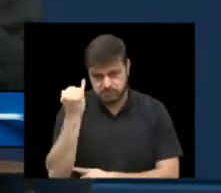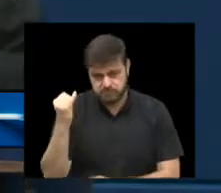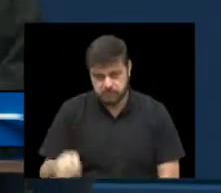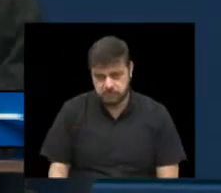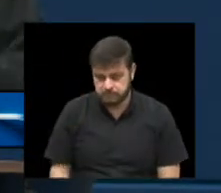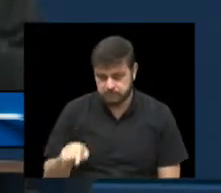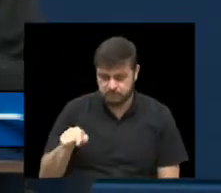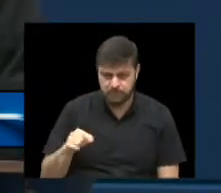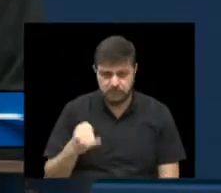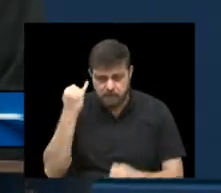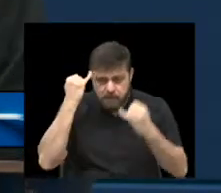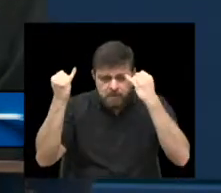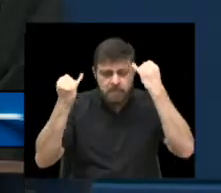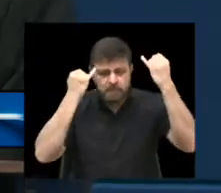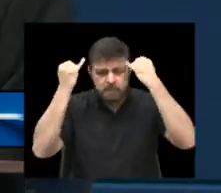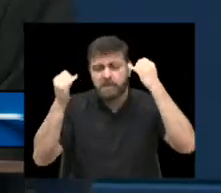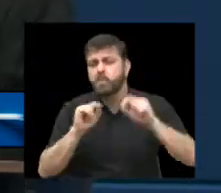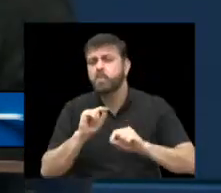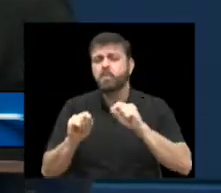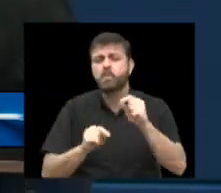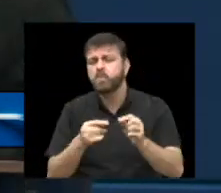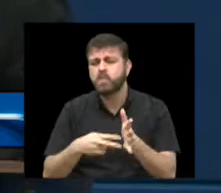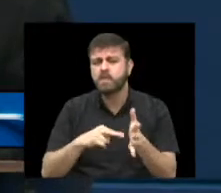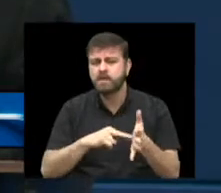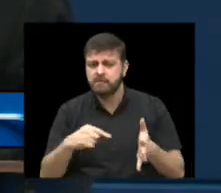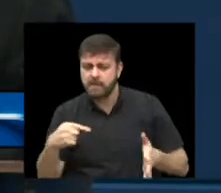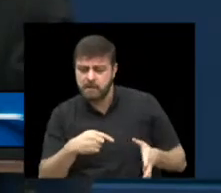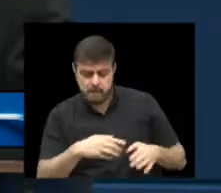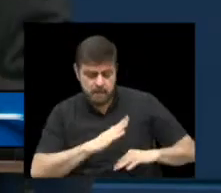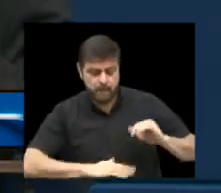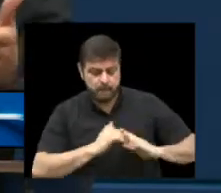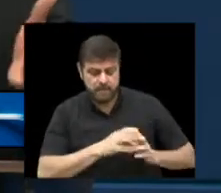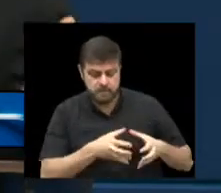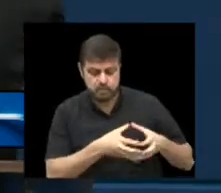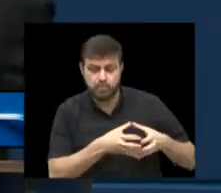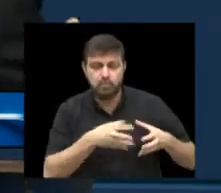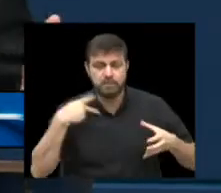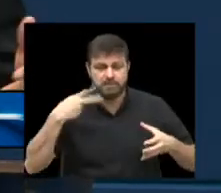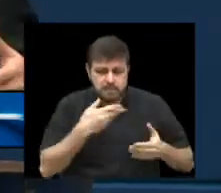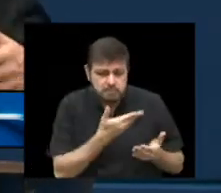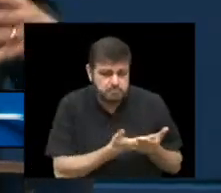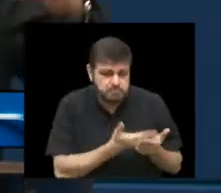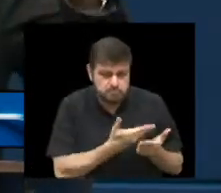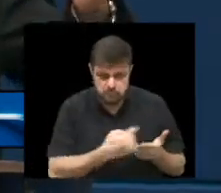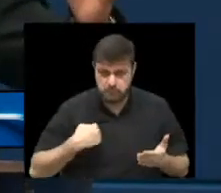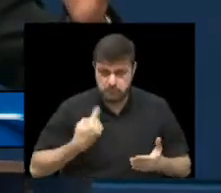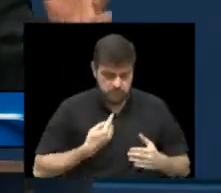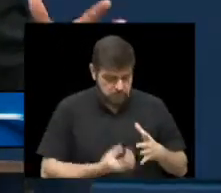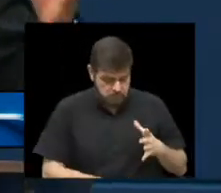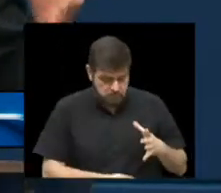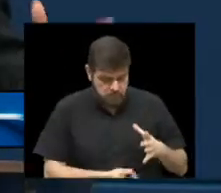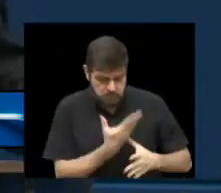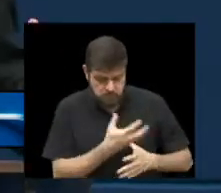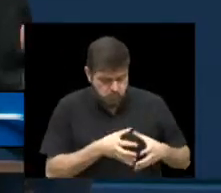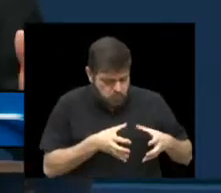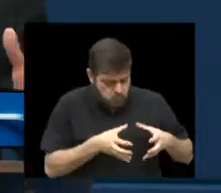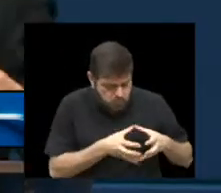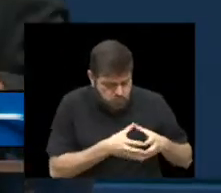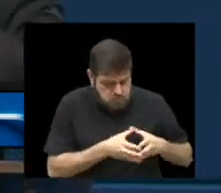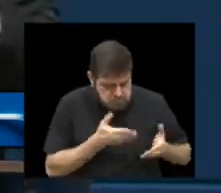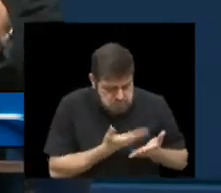da ideia, do princípio, do que significa uma comissão. Não adianta nada nós criarmos uma comissão de